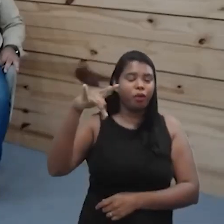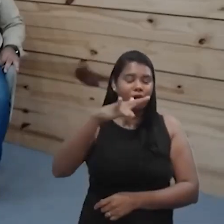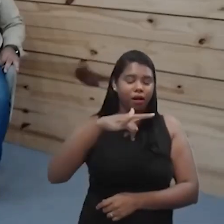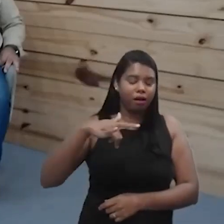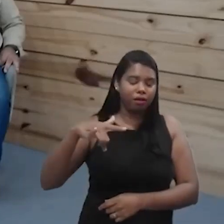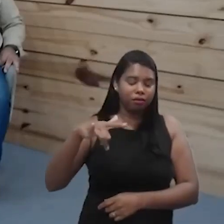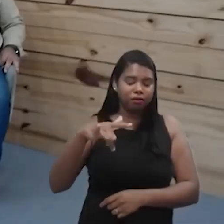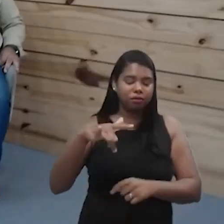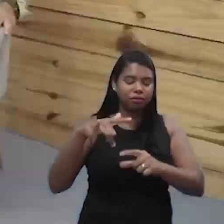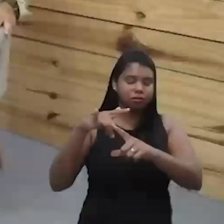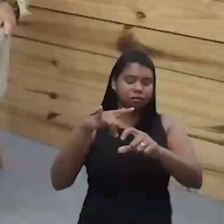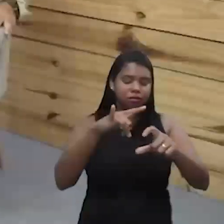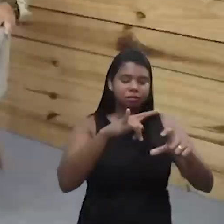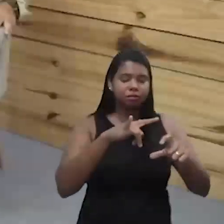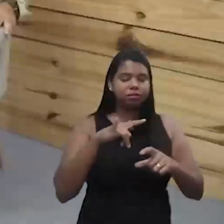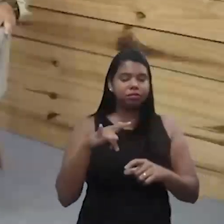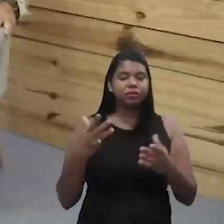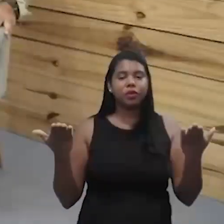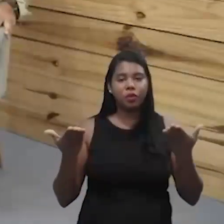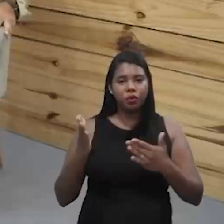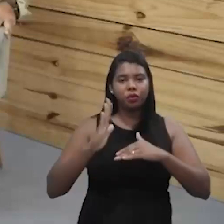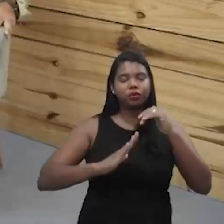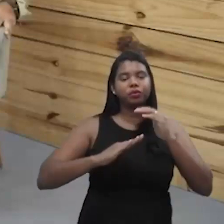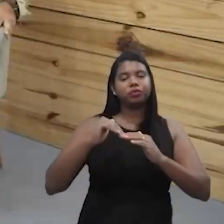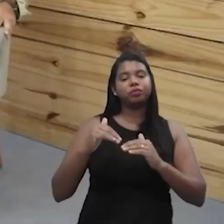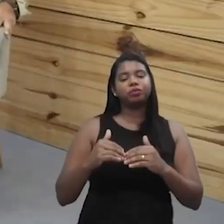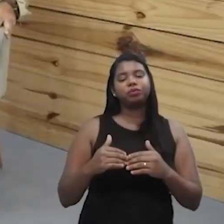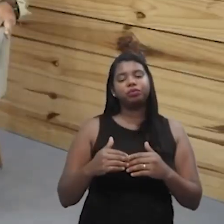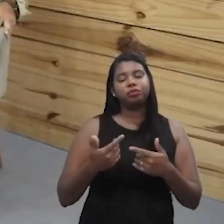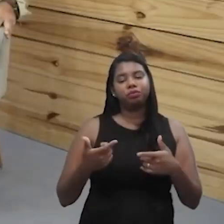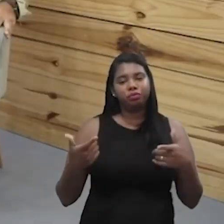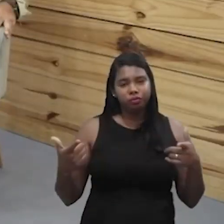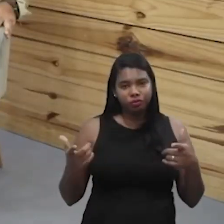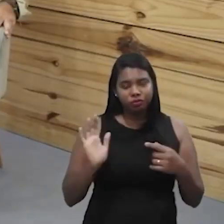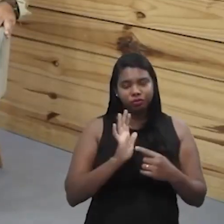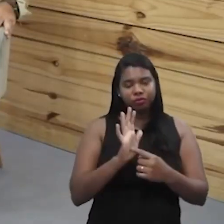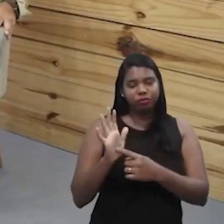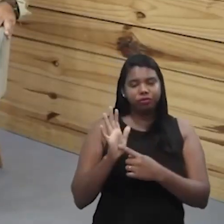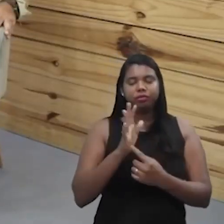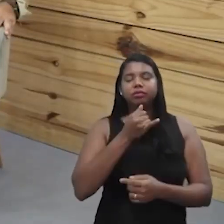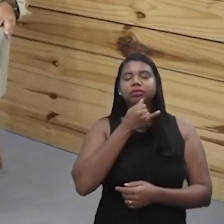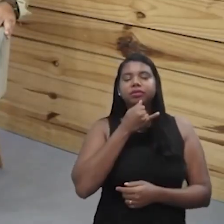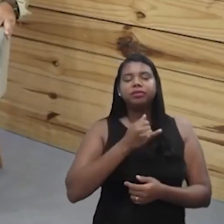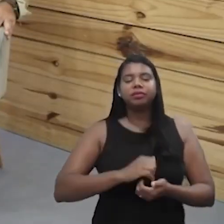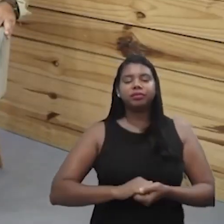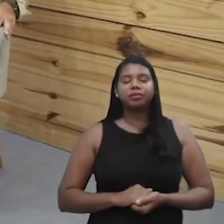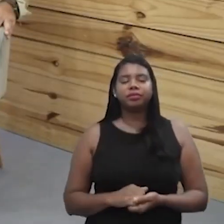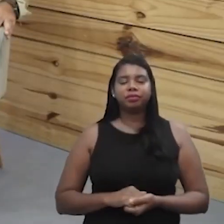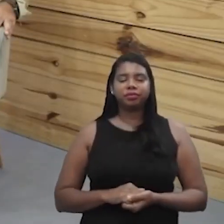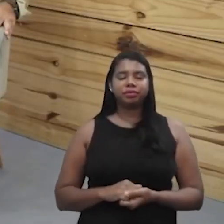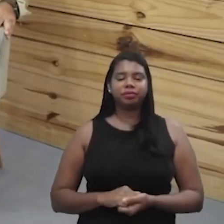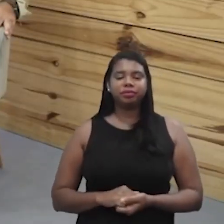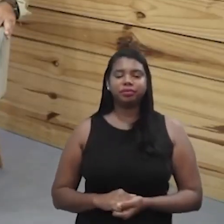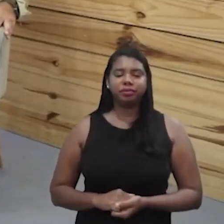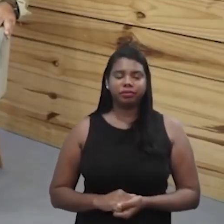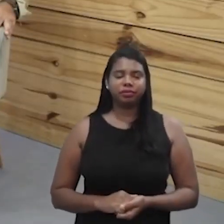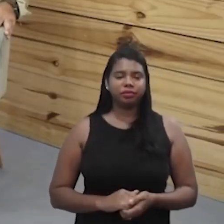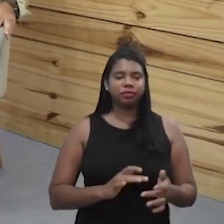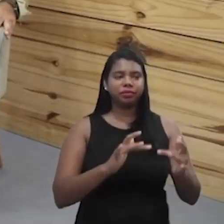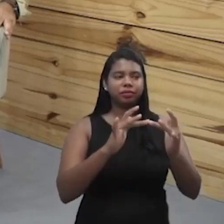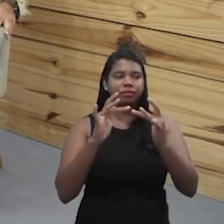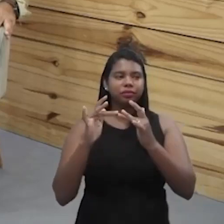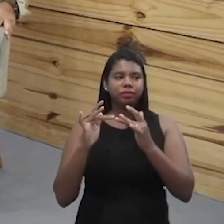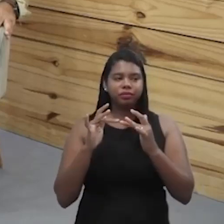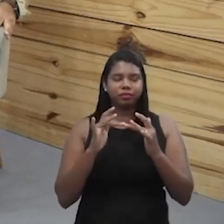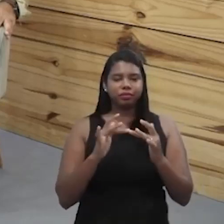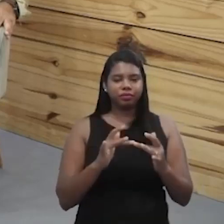E hoje uma das profissões que mais cresce é a profissão, por exemplo, a profissão que está relacionada